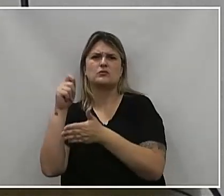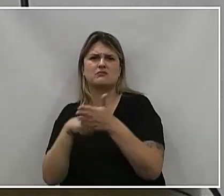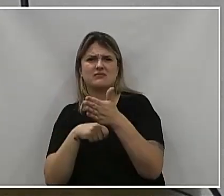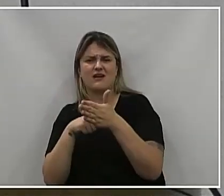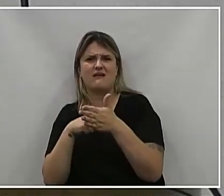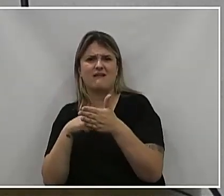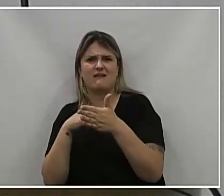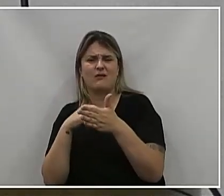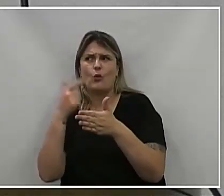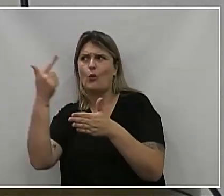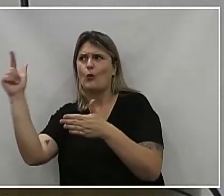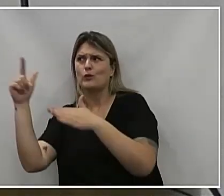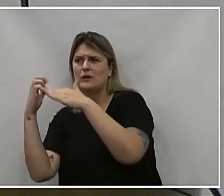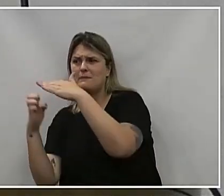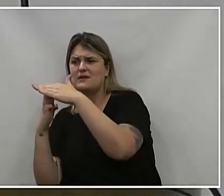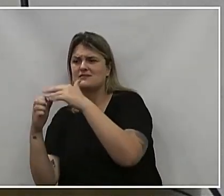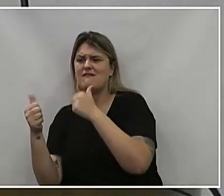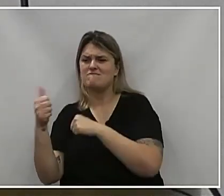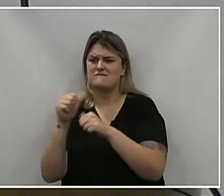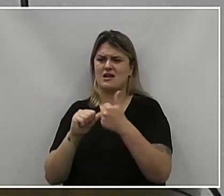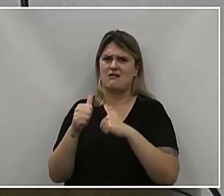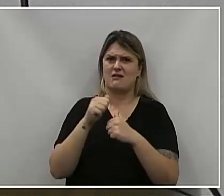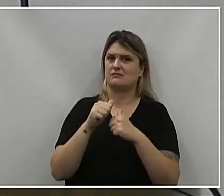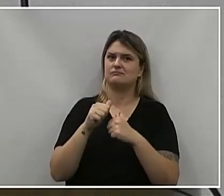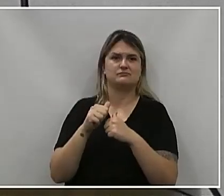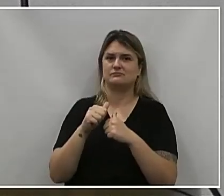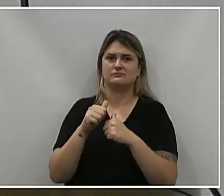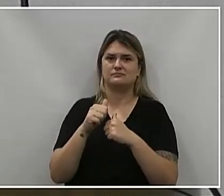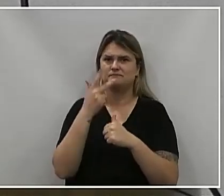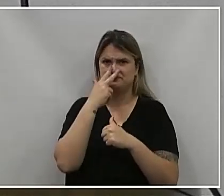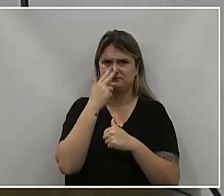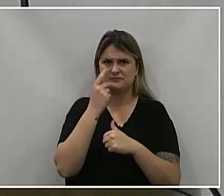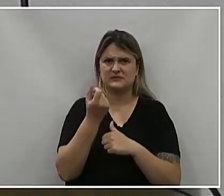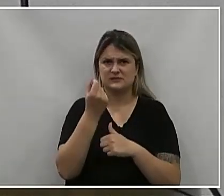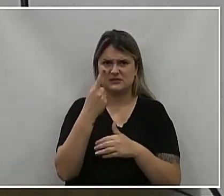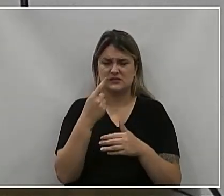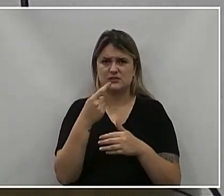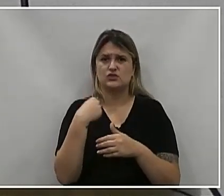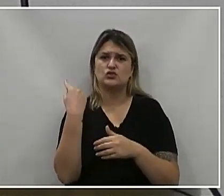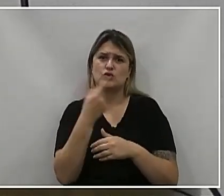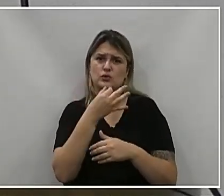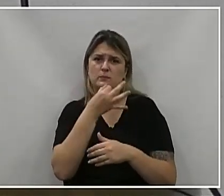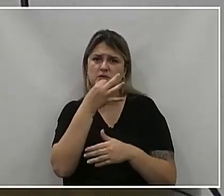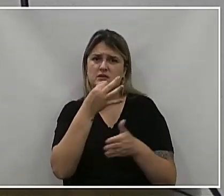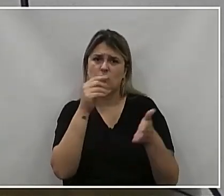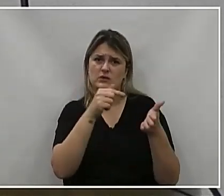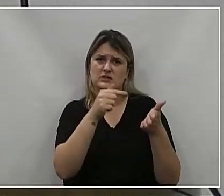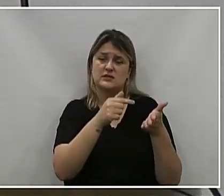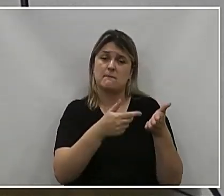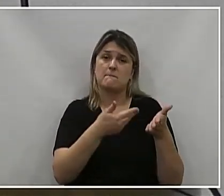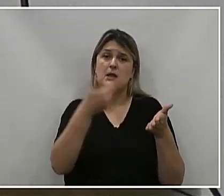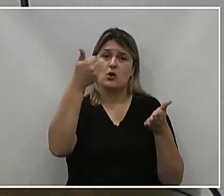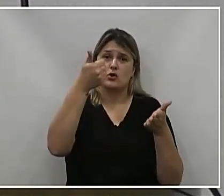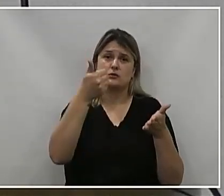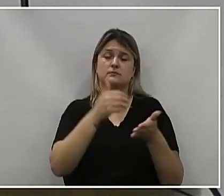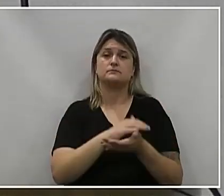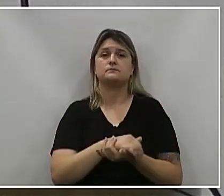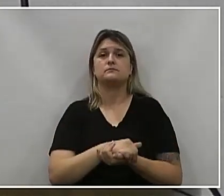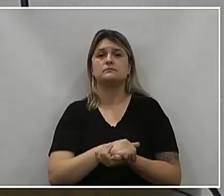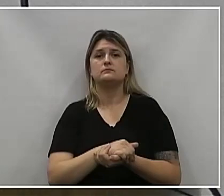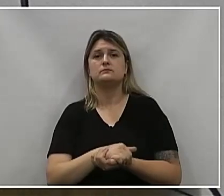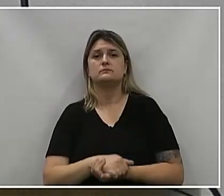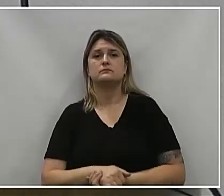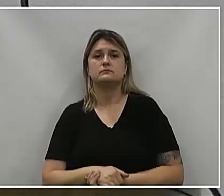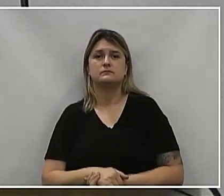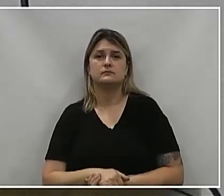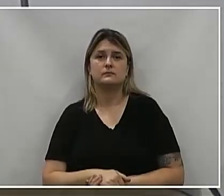ruim para o município essa situação. Então, também foi um ponto aí de melhoria sugerido pela consultoria, tá? E alguns